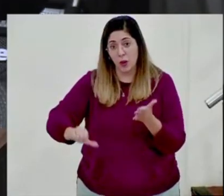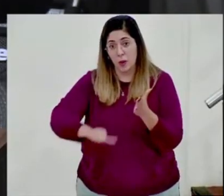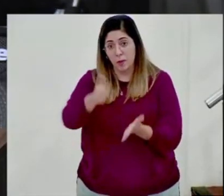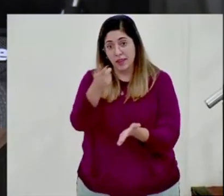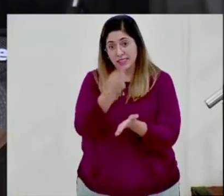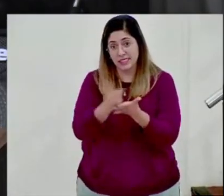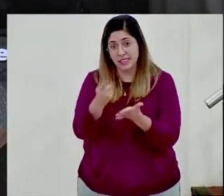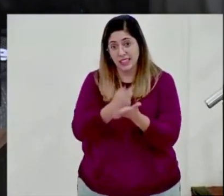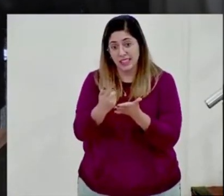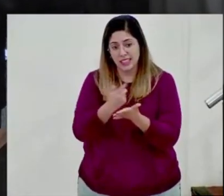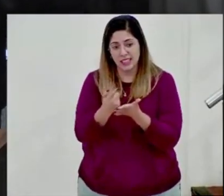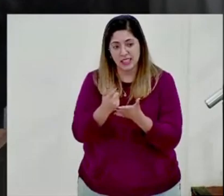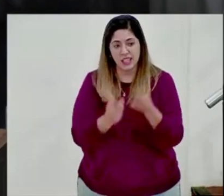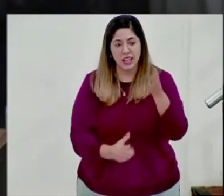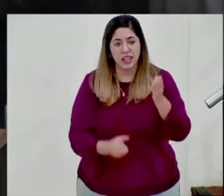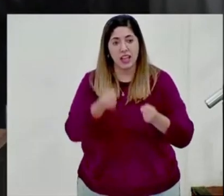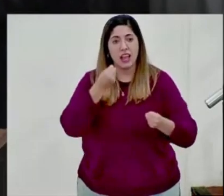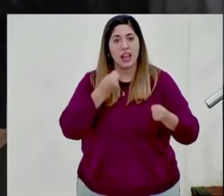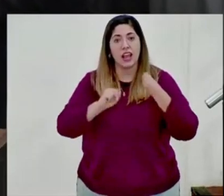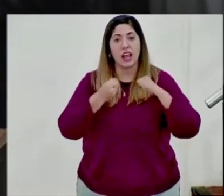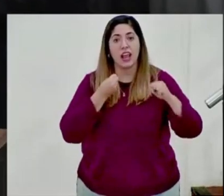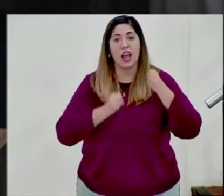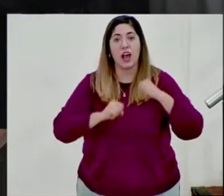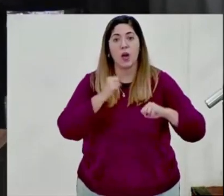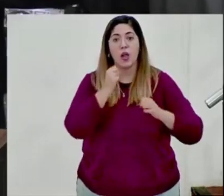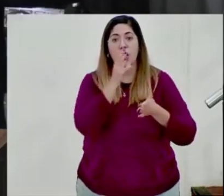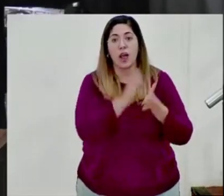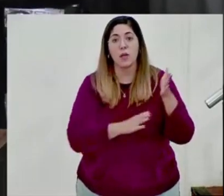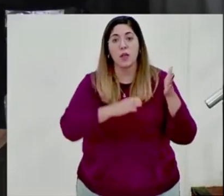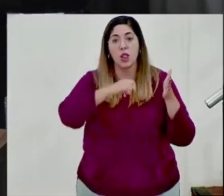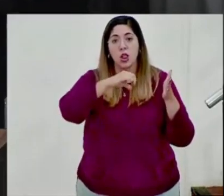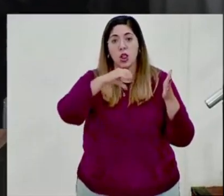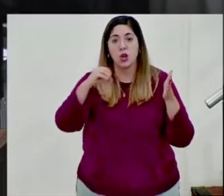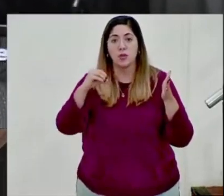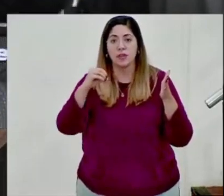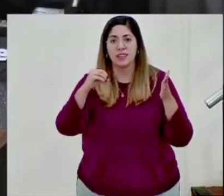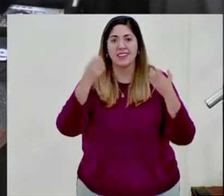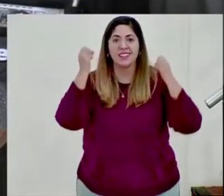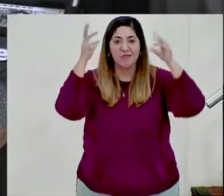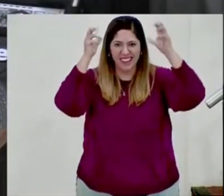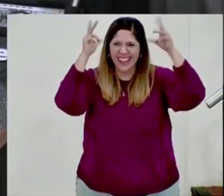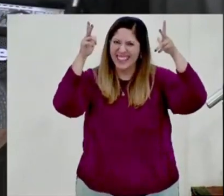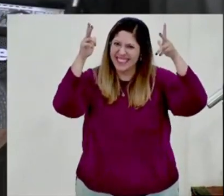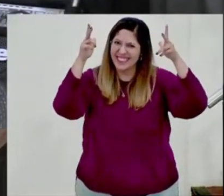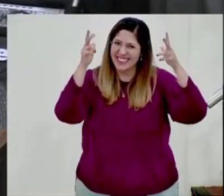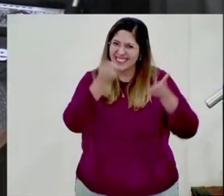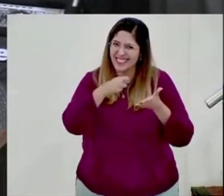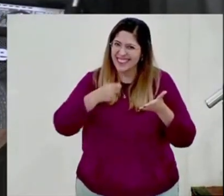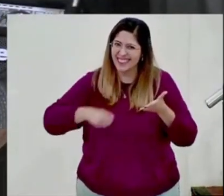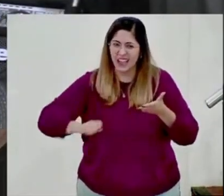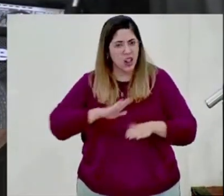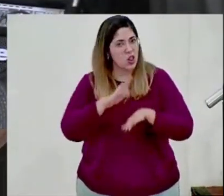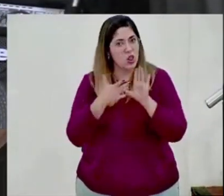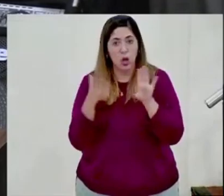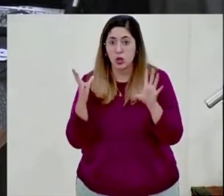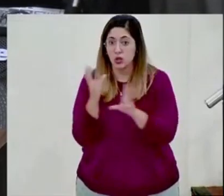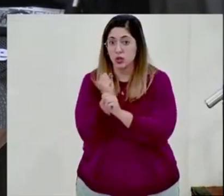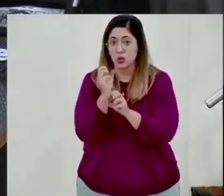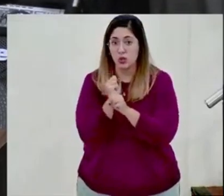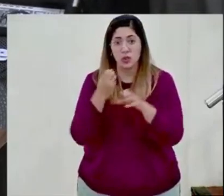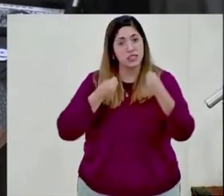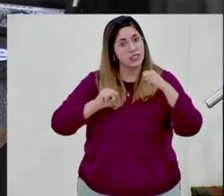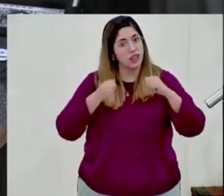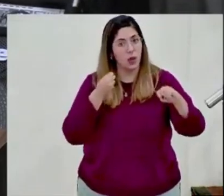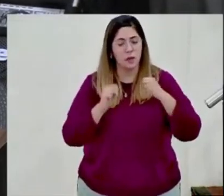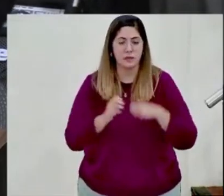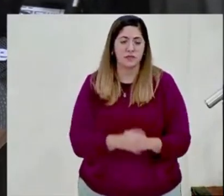lá, não tem? O Salmo 90? Enquanto o povo está no deserto. Então você tem episódios da Bíblia quase toda narrados no livro dos Salmos.